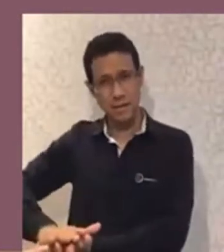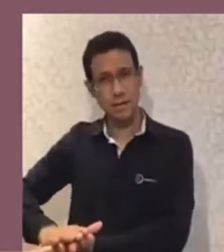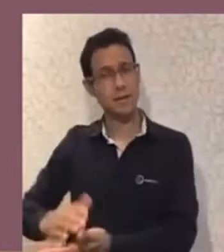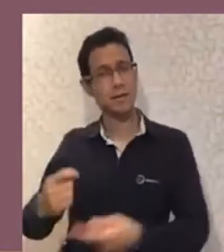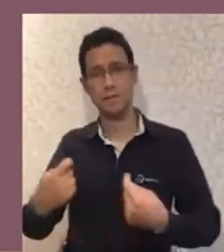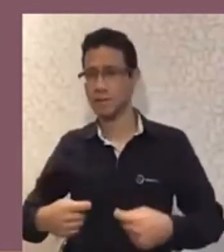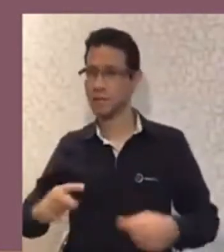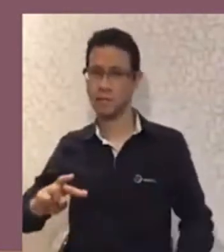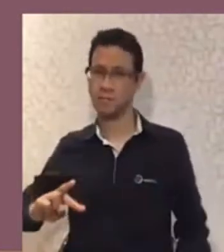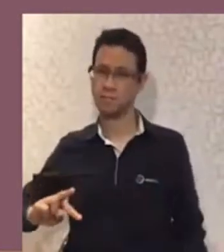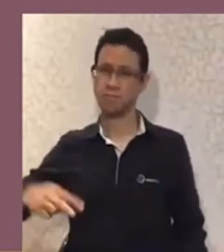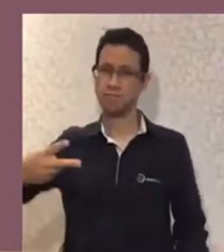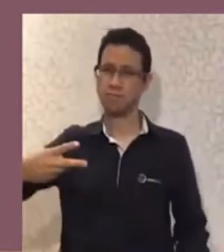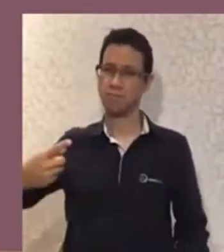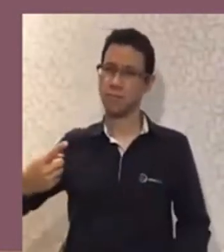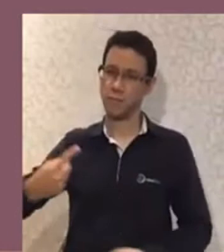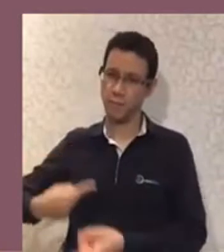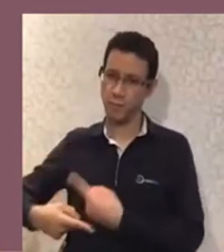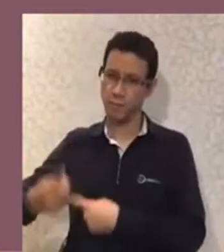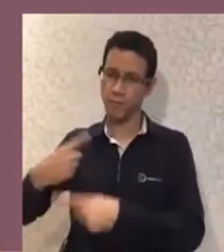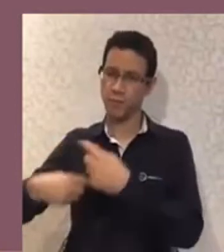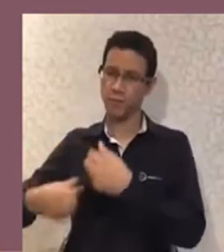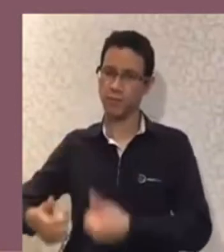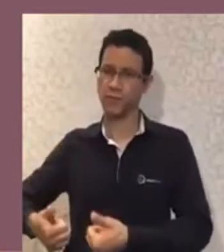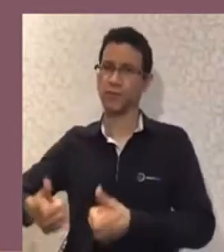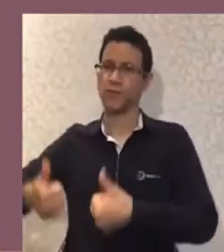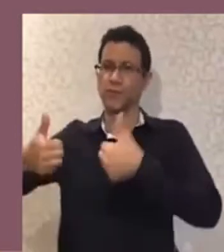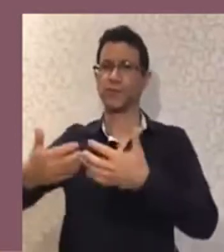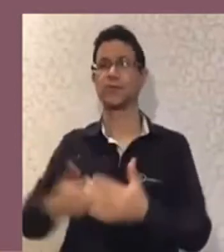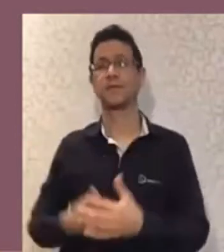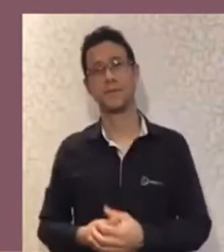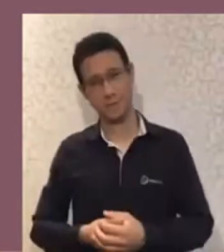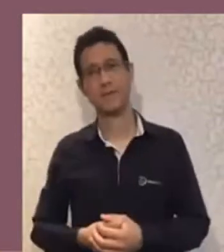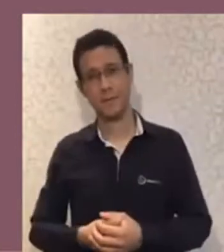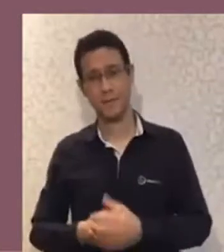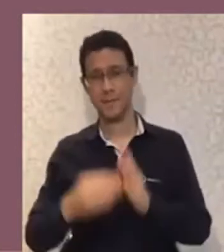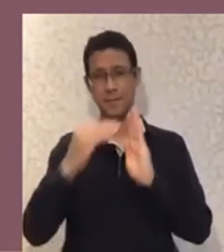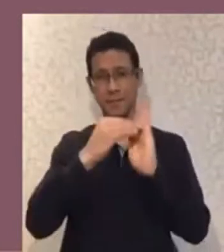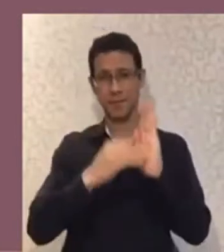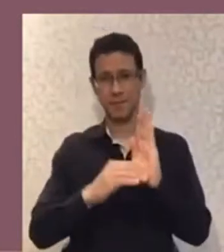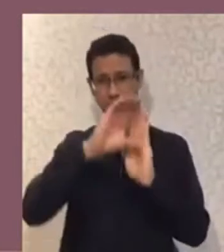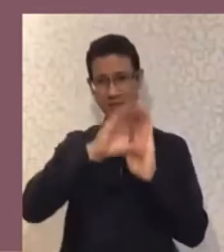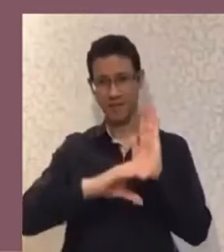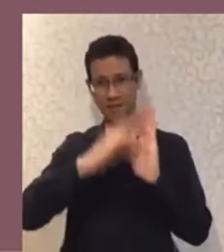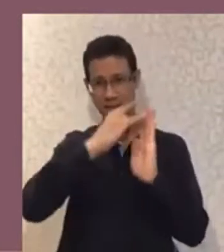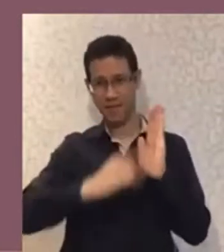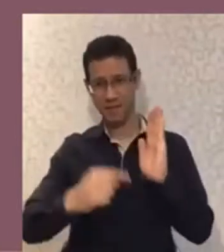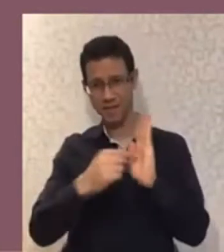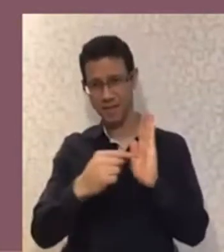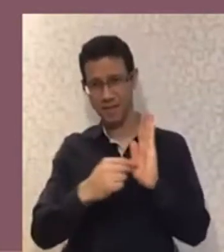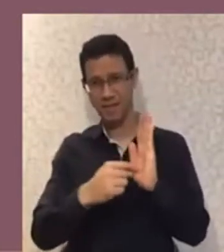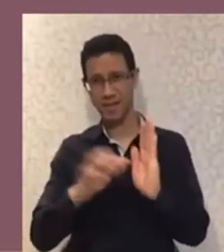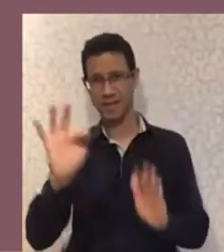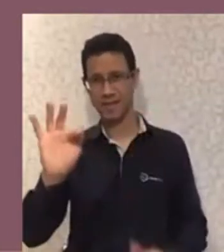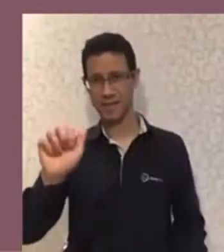reparado. Por isso que as diretrizes curriculares a que se referiu o Fabiano,